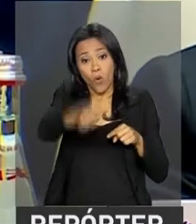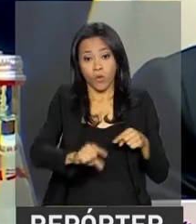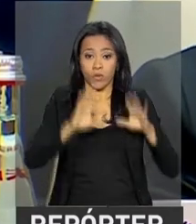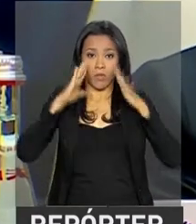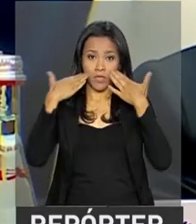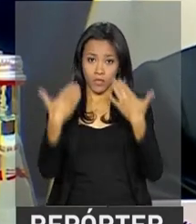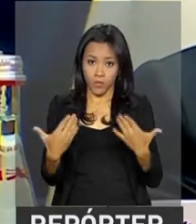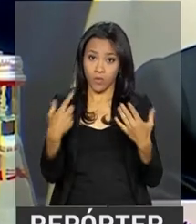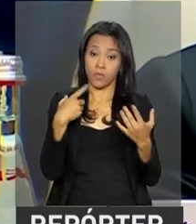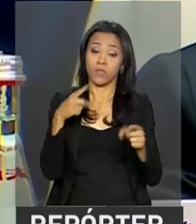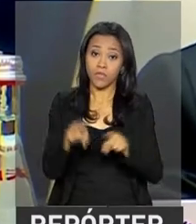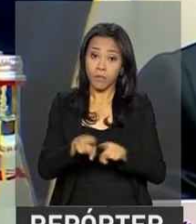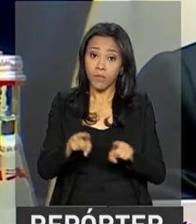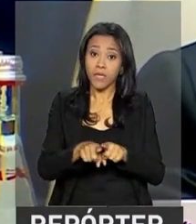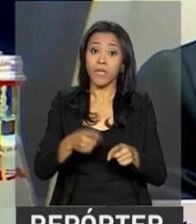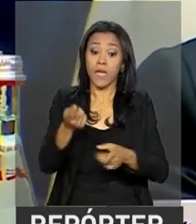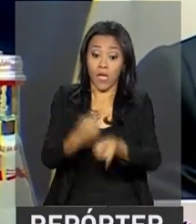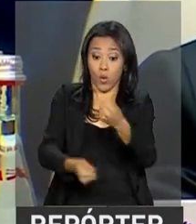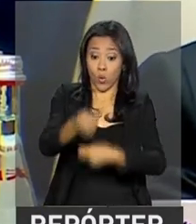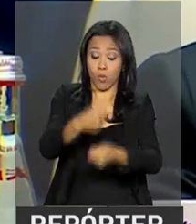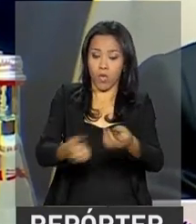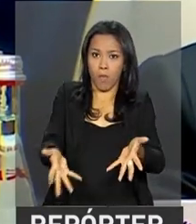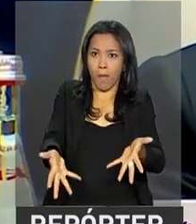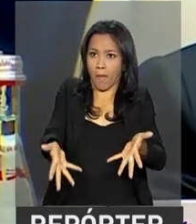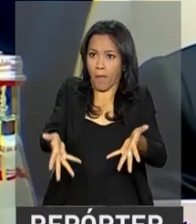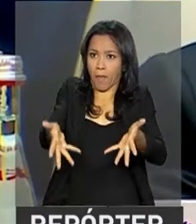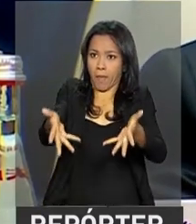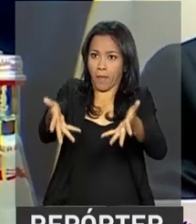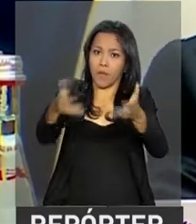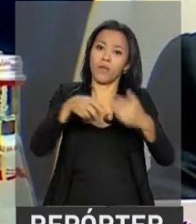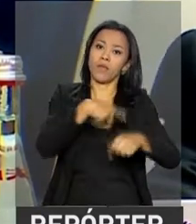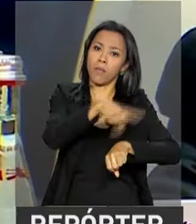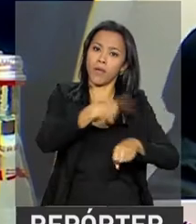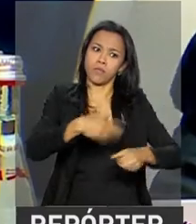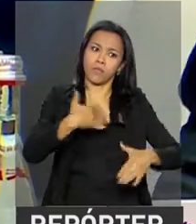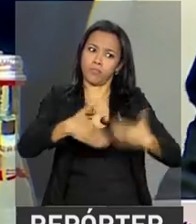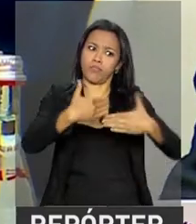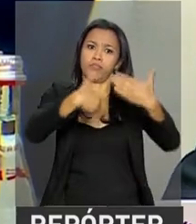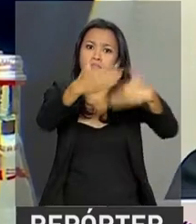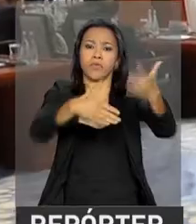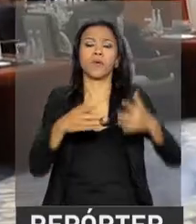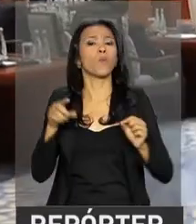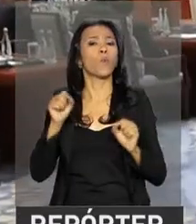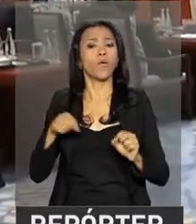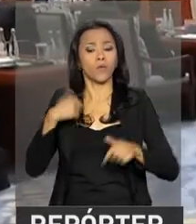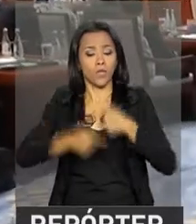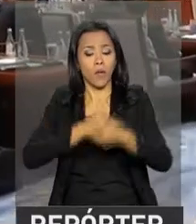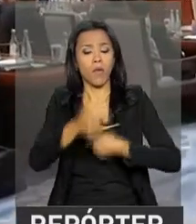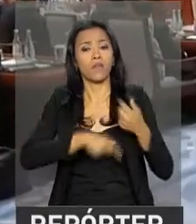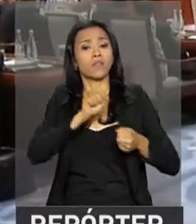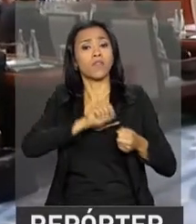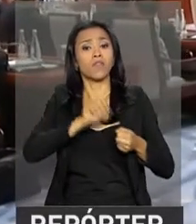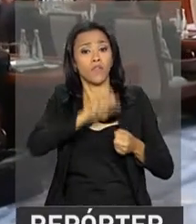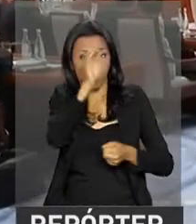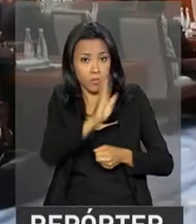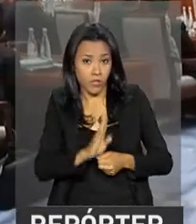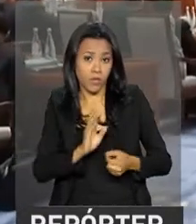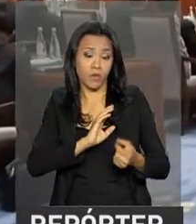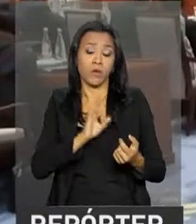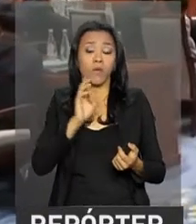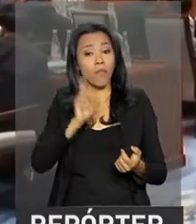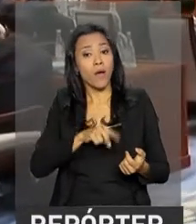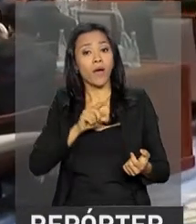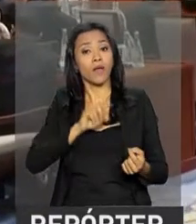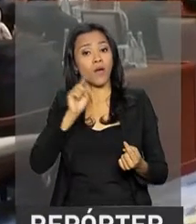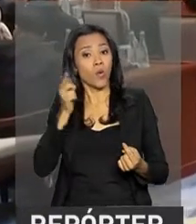durante o diálogo com economias emergentes e países em desenvolvimento o trabalho que vem sendo feito no Brasil para a promoção de